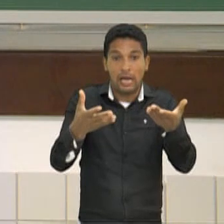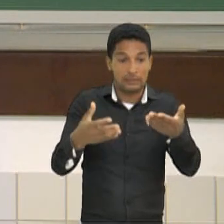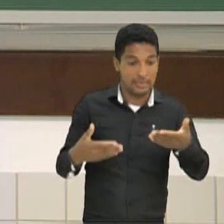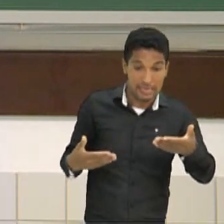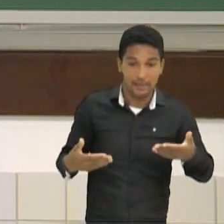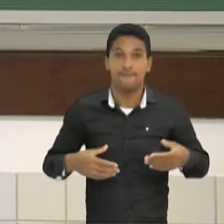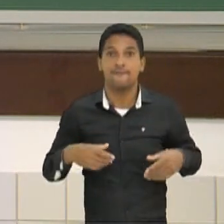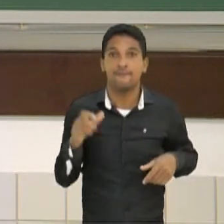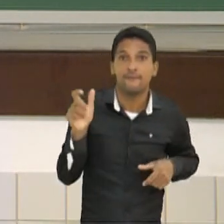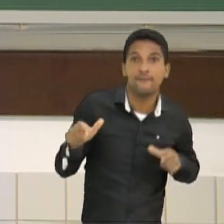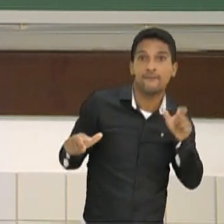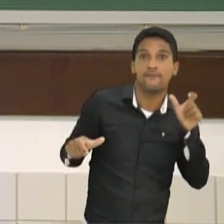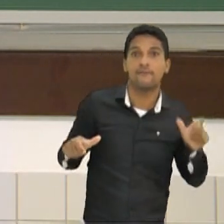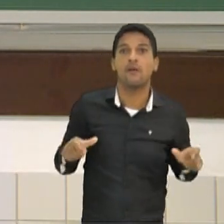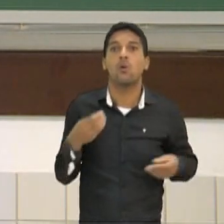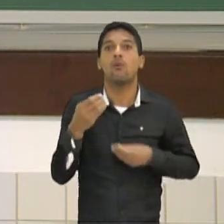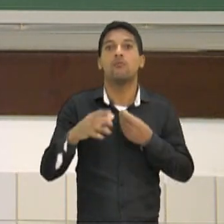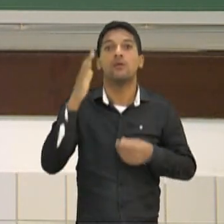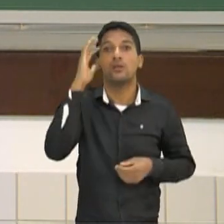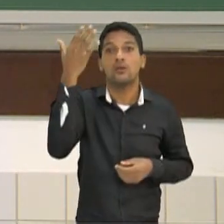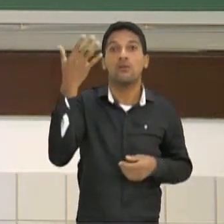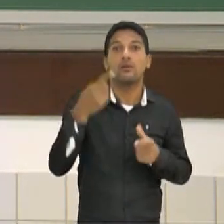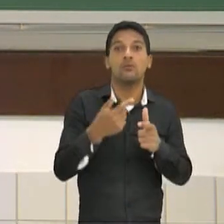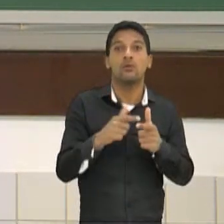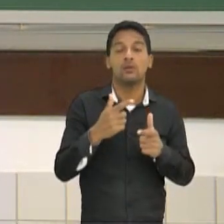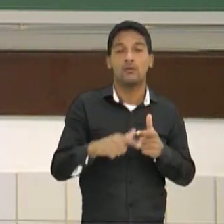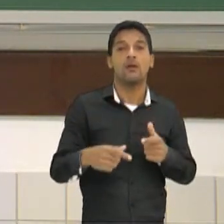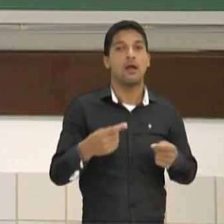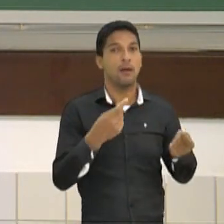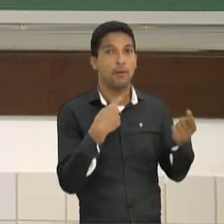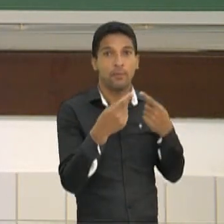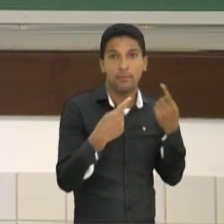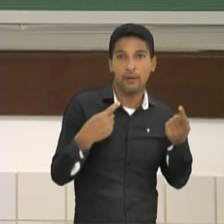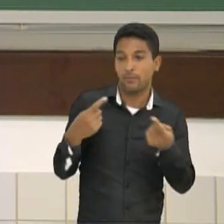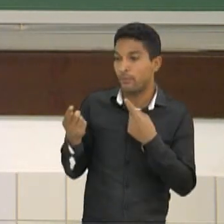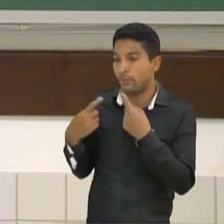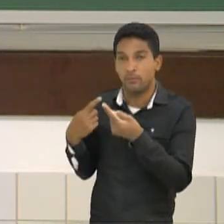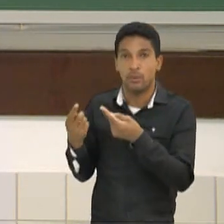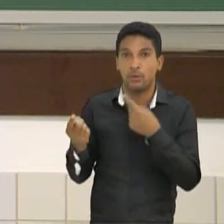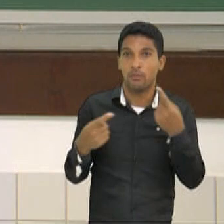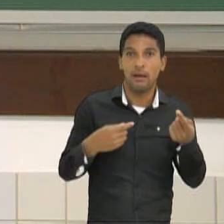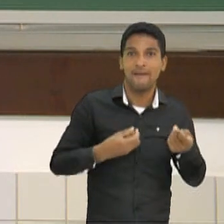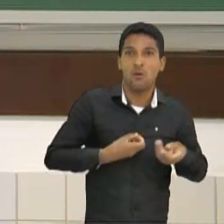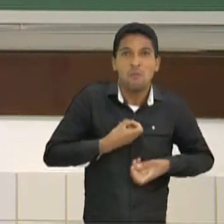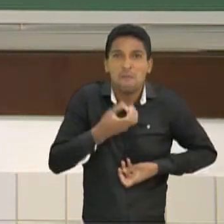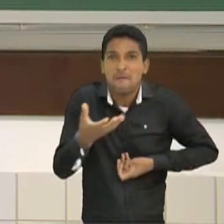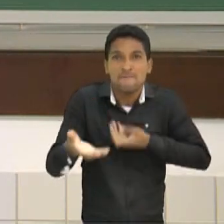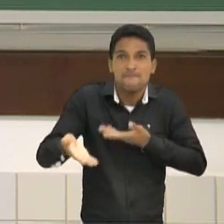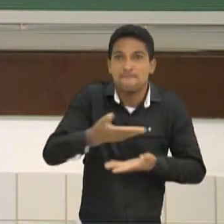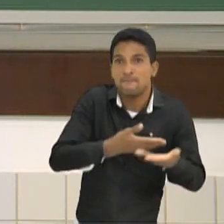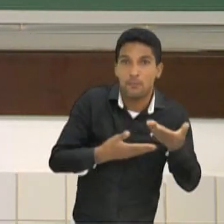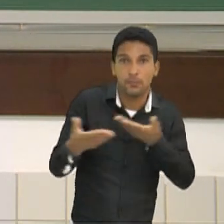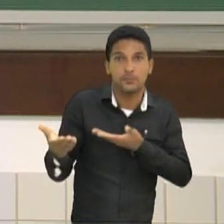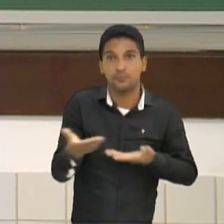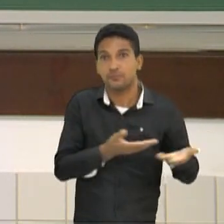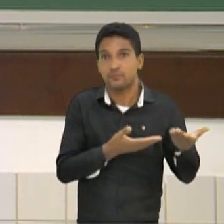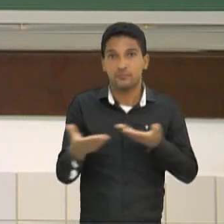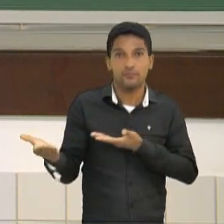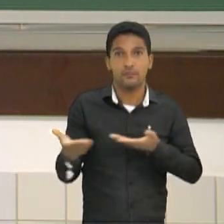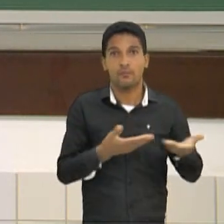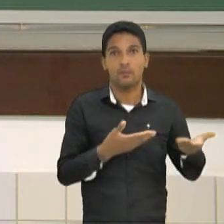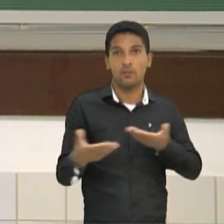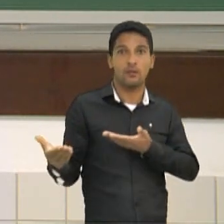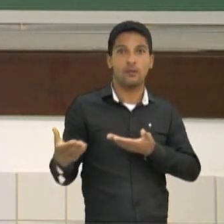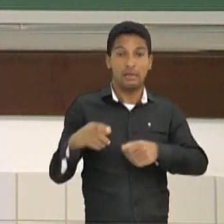do problema, né? Dialogando, se expressando com outros jogadores, que vão estar divididos ali entre público e praticantes.